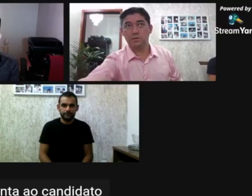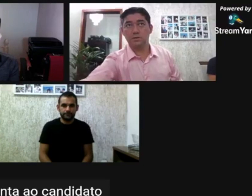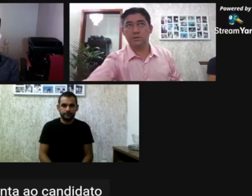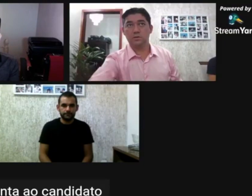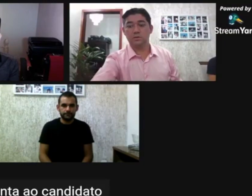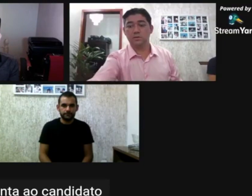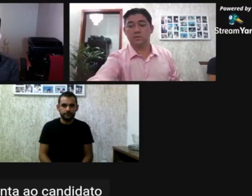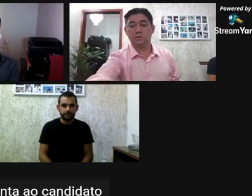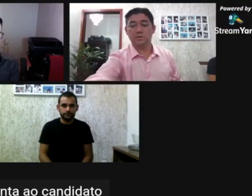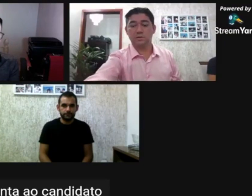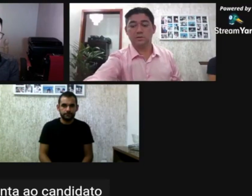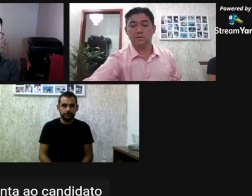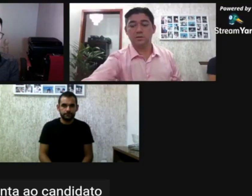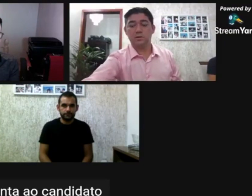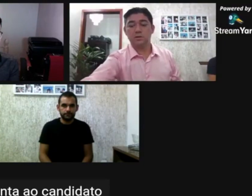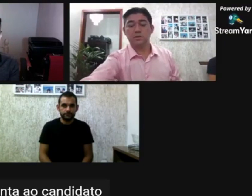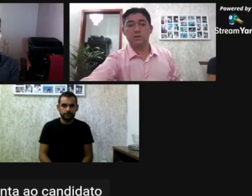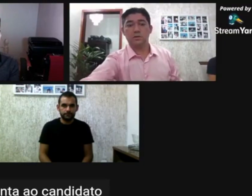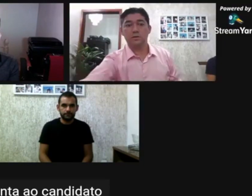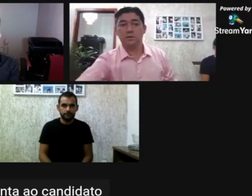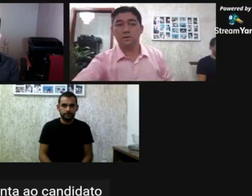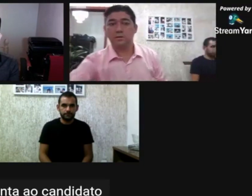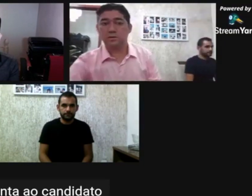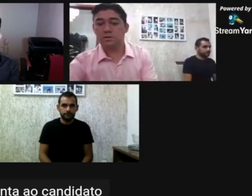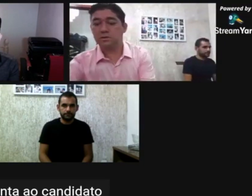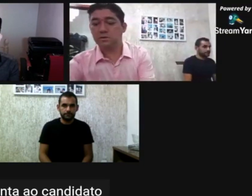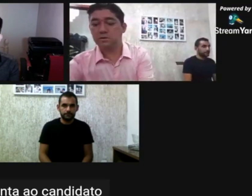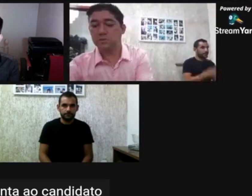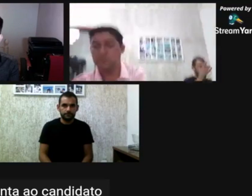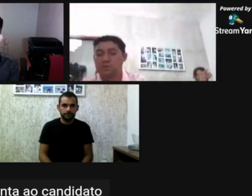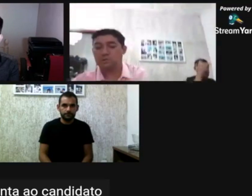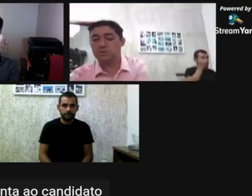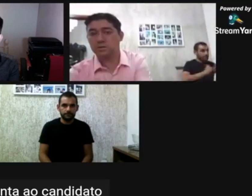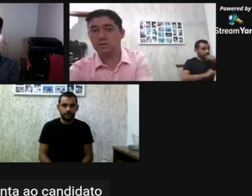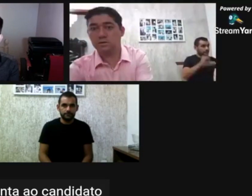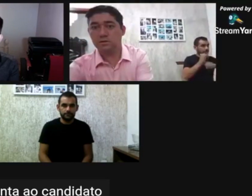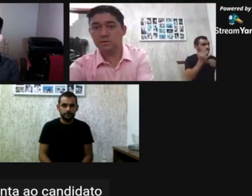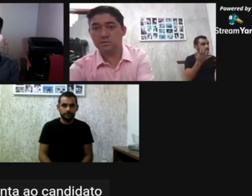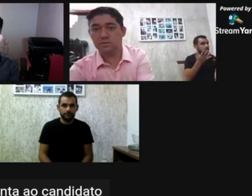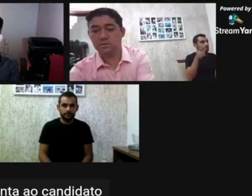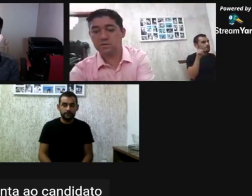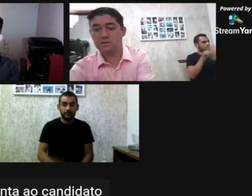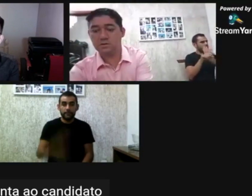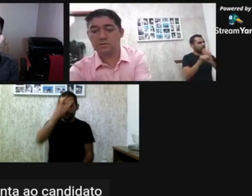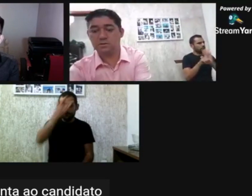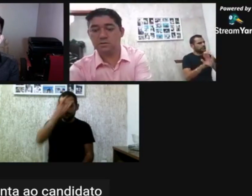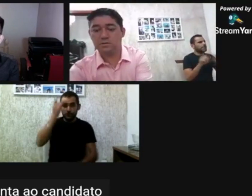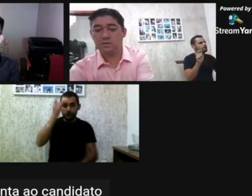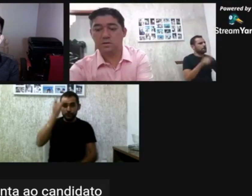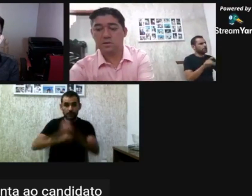Pessoal que estiver nos acompanhando pela internet também, que quiser fazer perguntas para o candidato, fiquem à vontade.